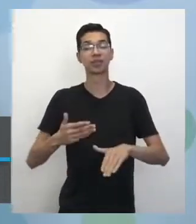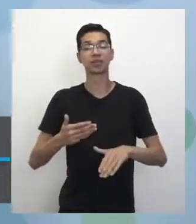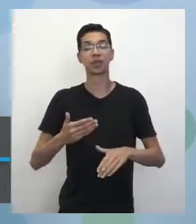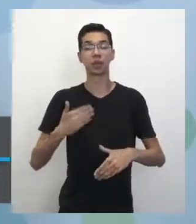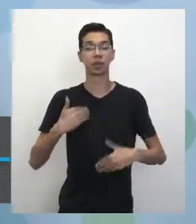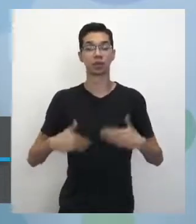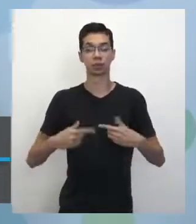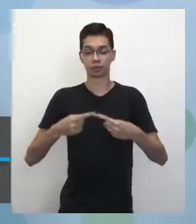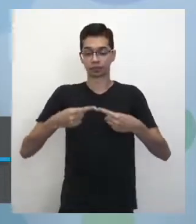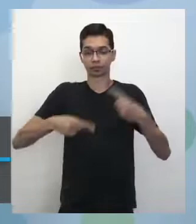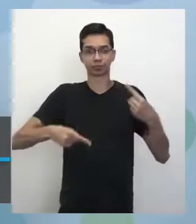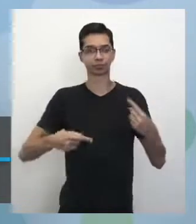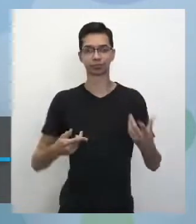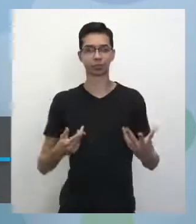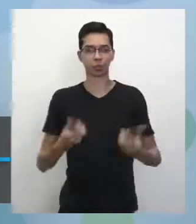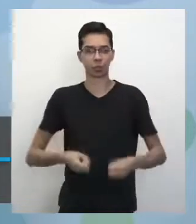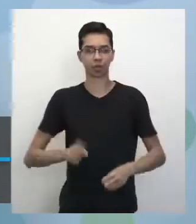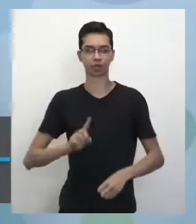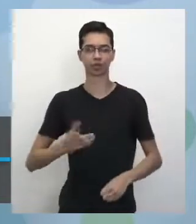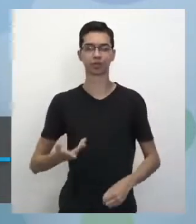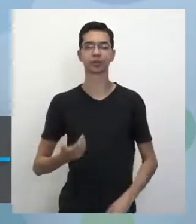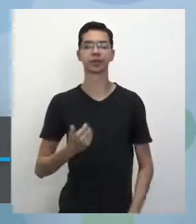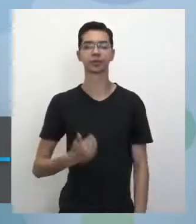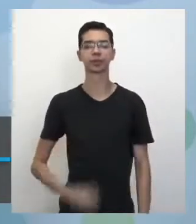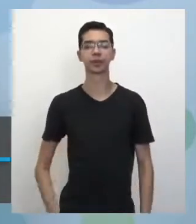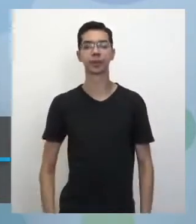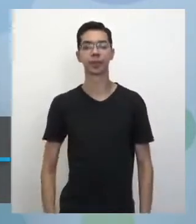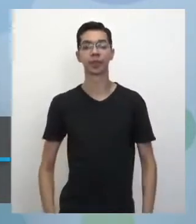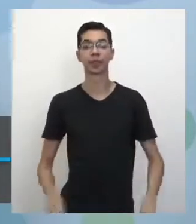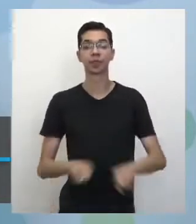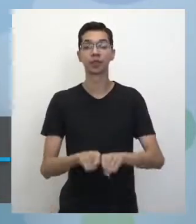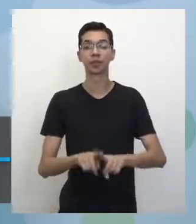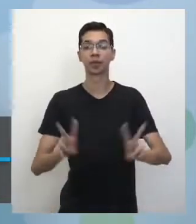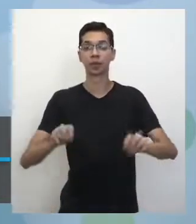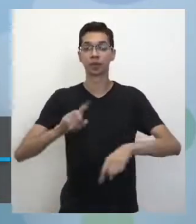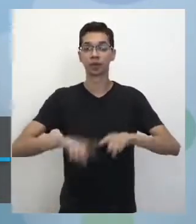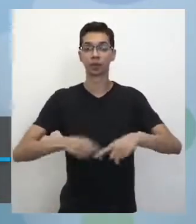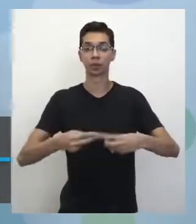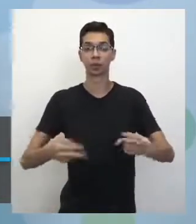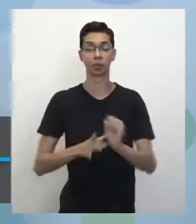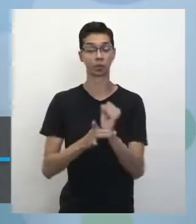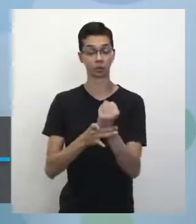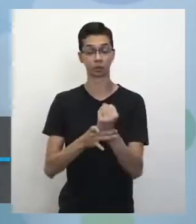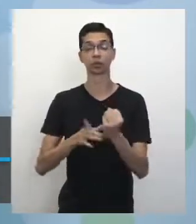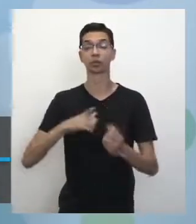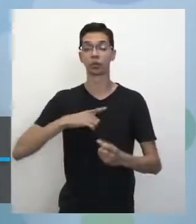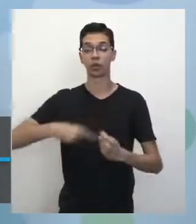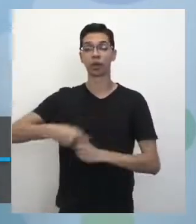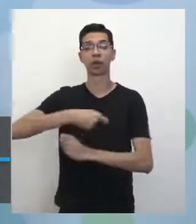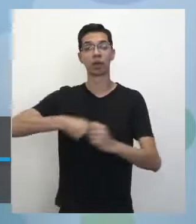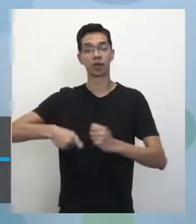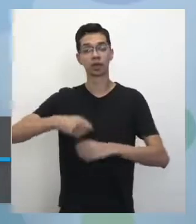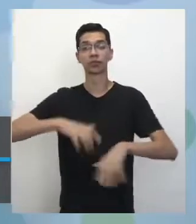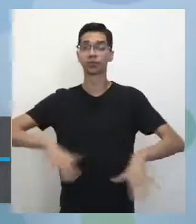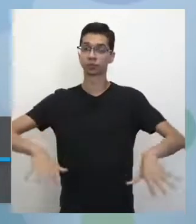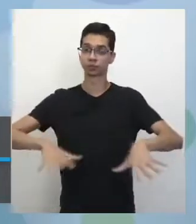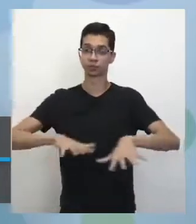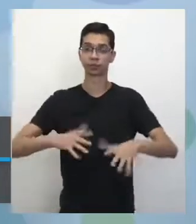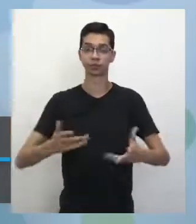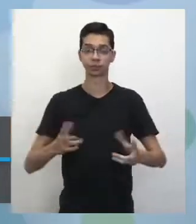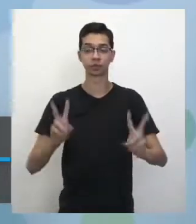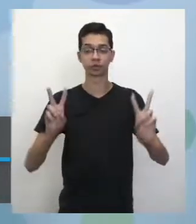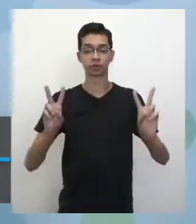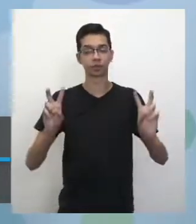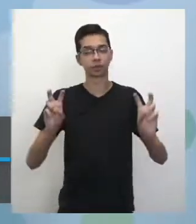participando. Provaneça, garantia isenção de produtos seguros no mercado, né? Foi em relação aí à economia, né? Também.